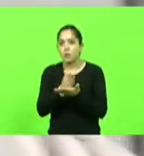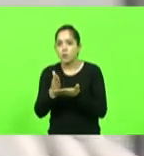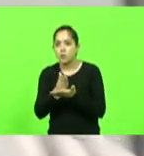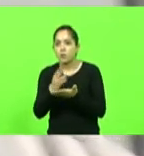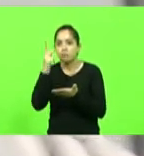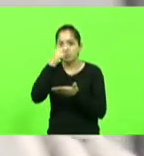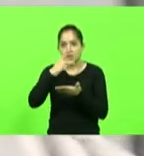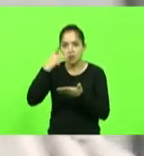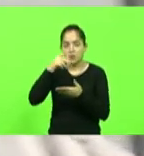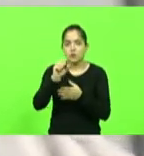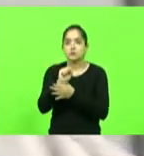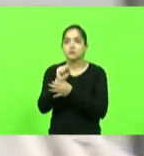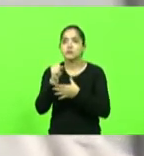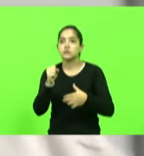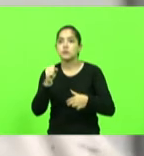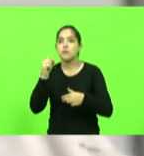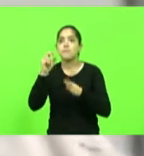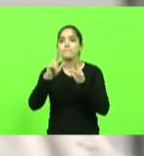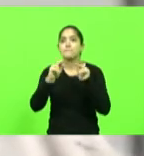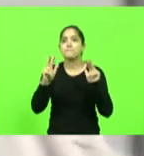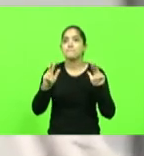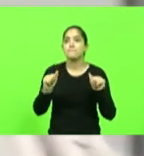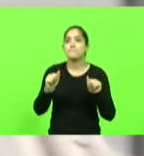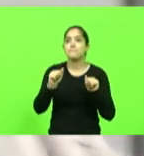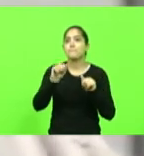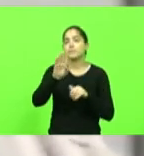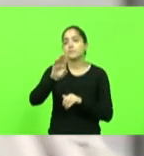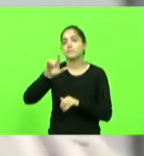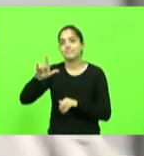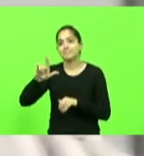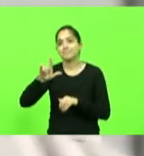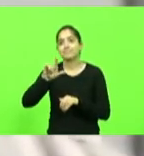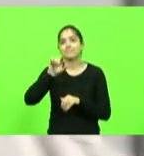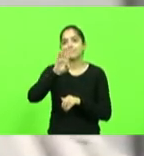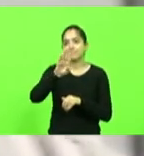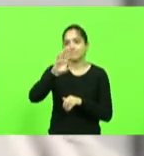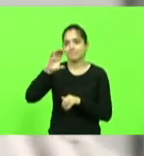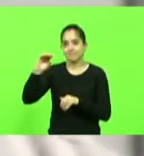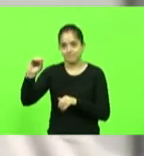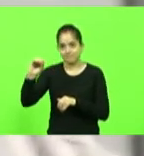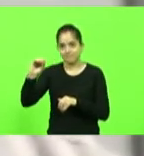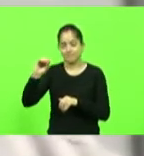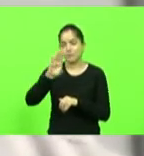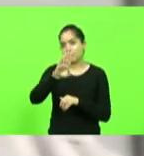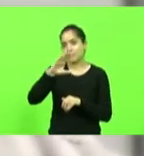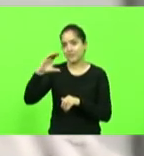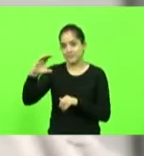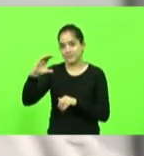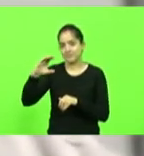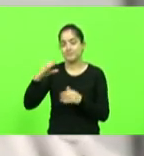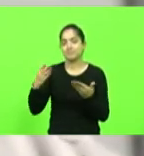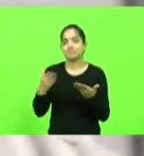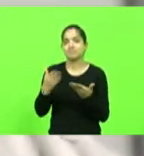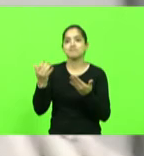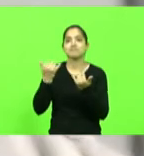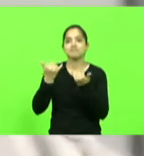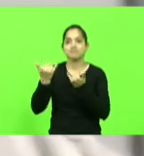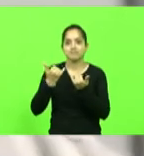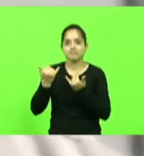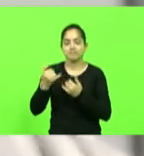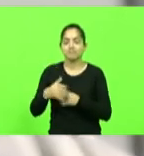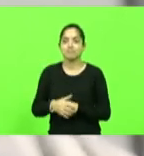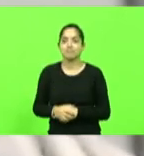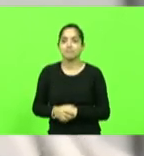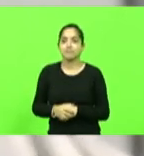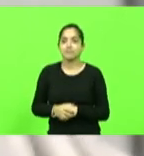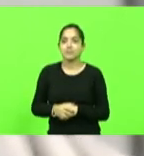José, Florianópolis, Lages, Blumenau, Itajaí, Balneário, Rio do Sul, e outros que a gente tem notícias de funcionamento.